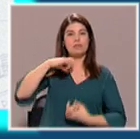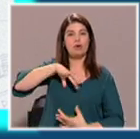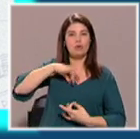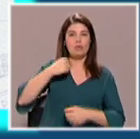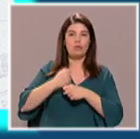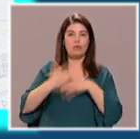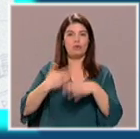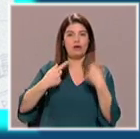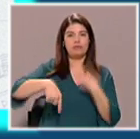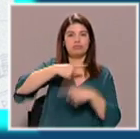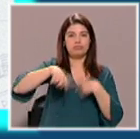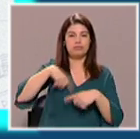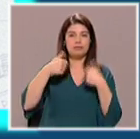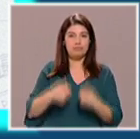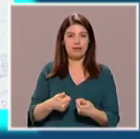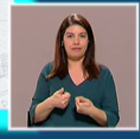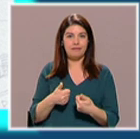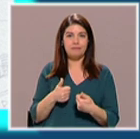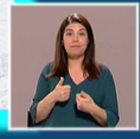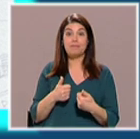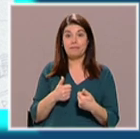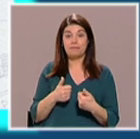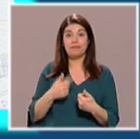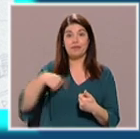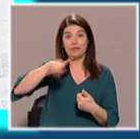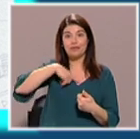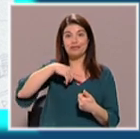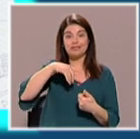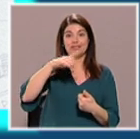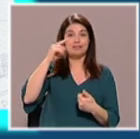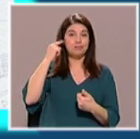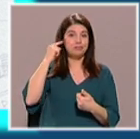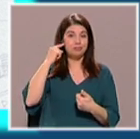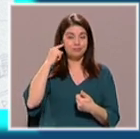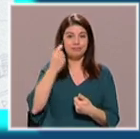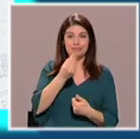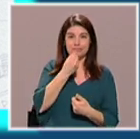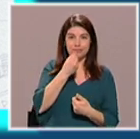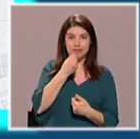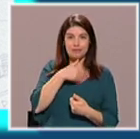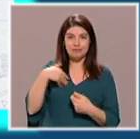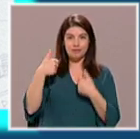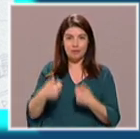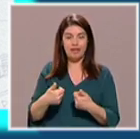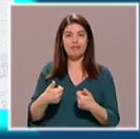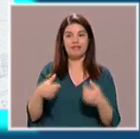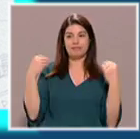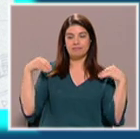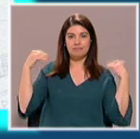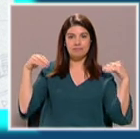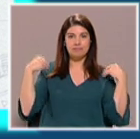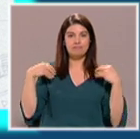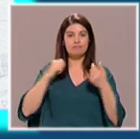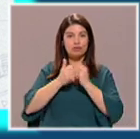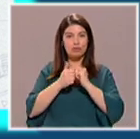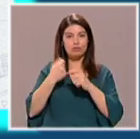hormonal. Já estamos habituados em que o exercício físico e a alimentação equilibrada são promotoras não só do sistema